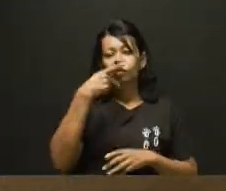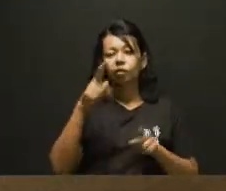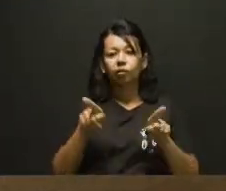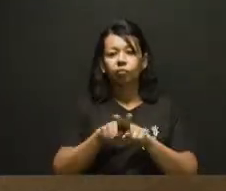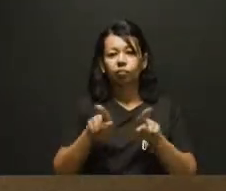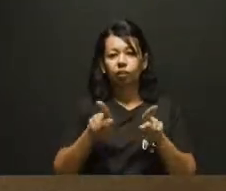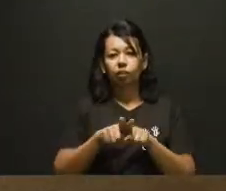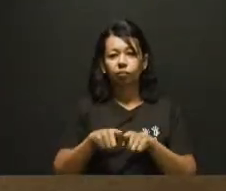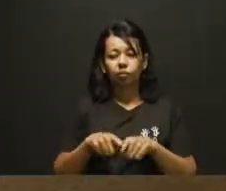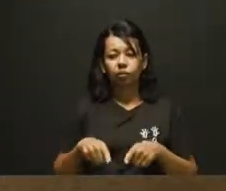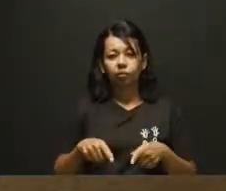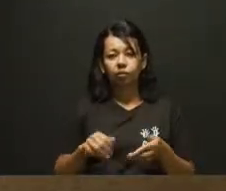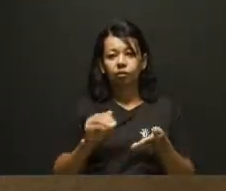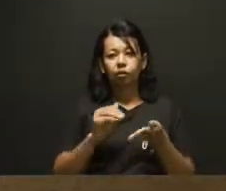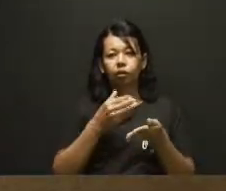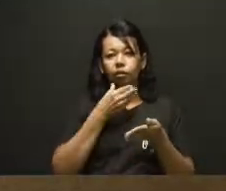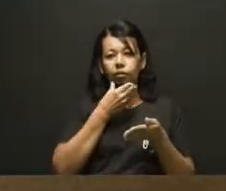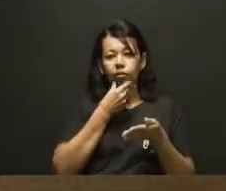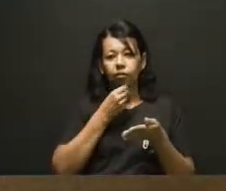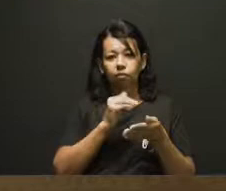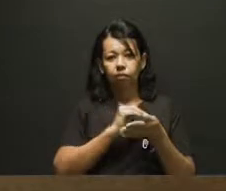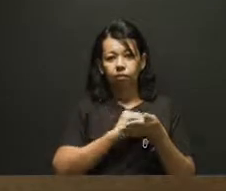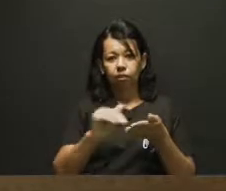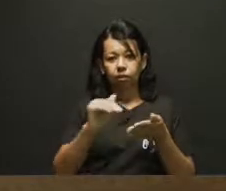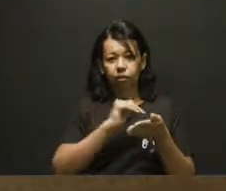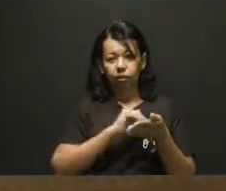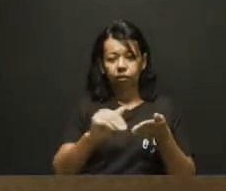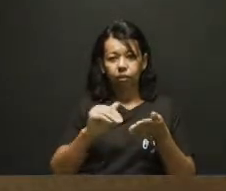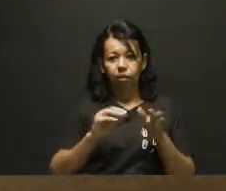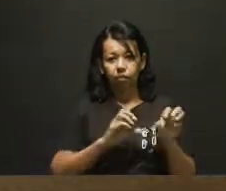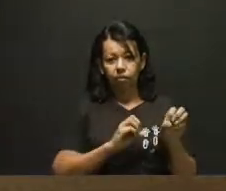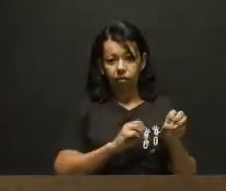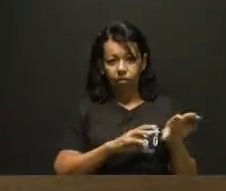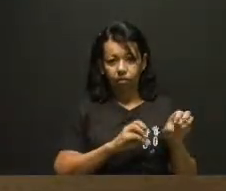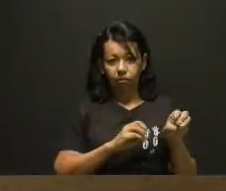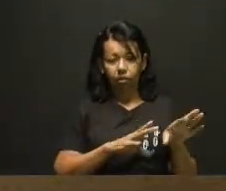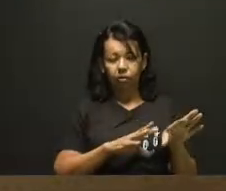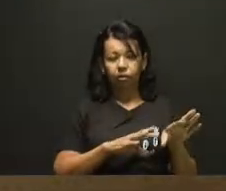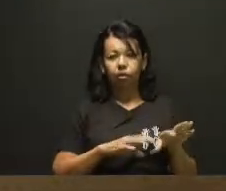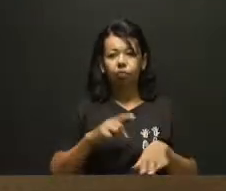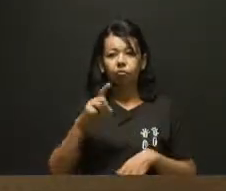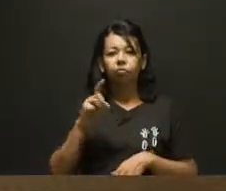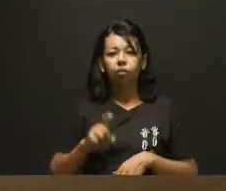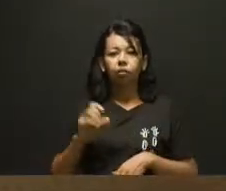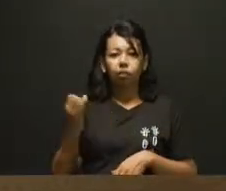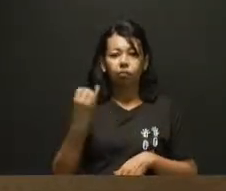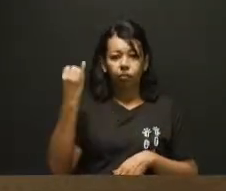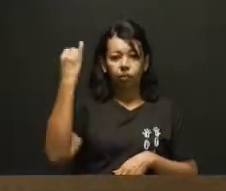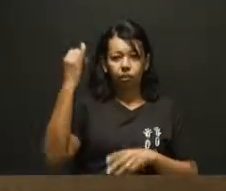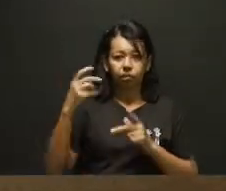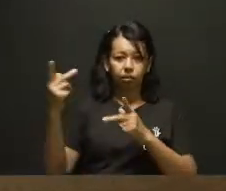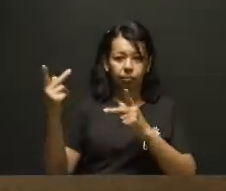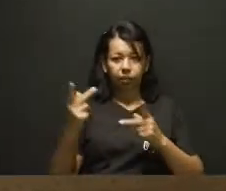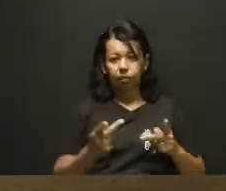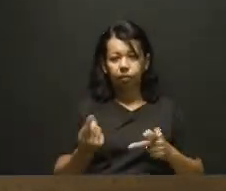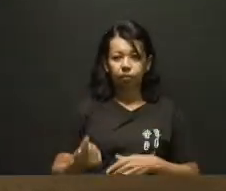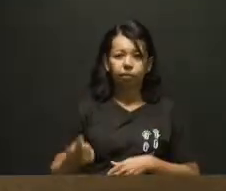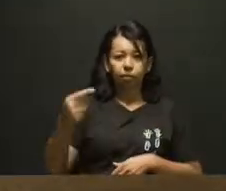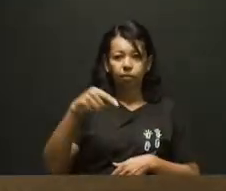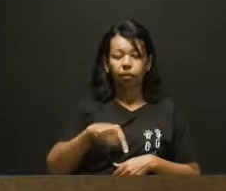secretário da educação é era de extrema importância a presença dele